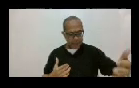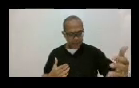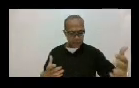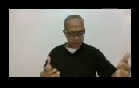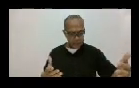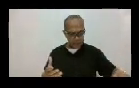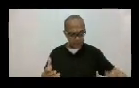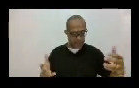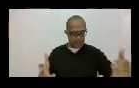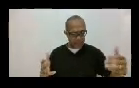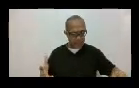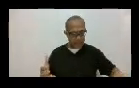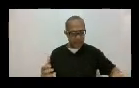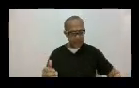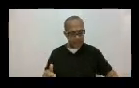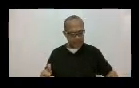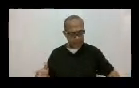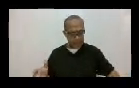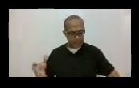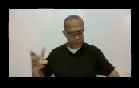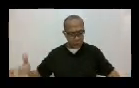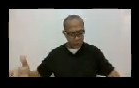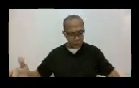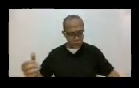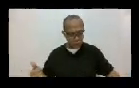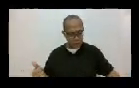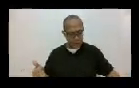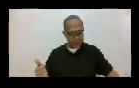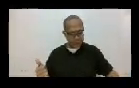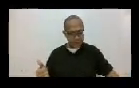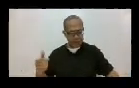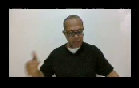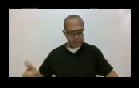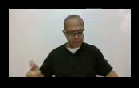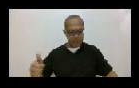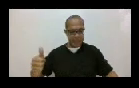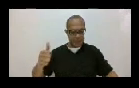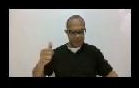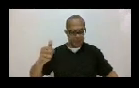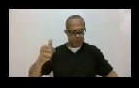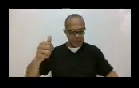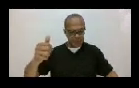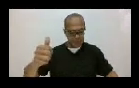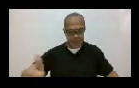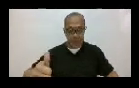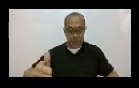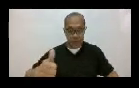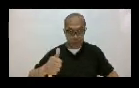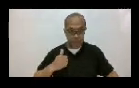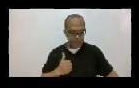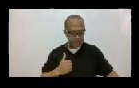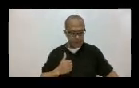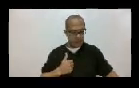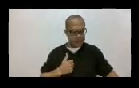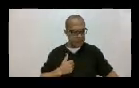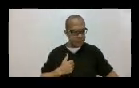américas ou américa do norte e américa do sul bem o que temos mas nós temos